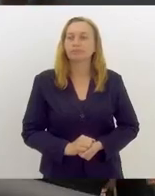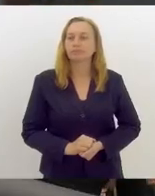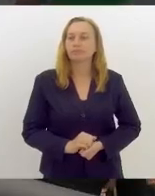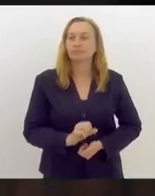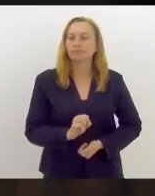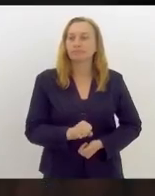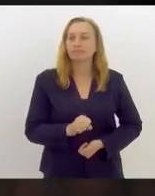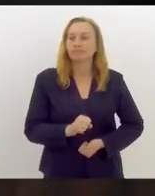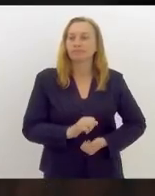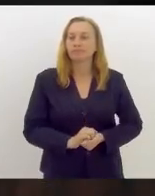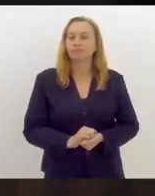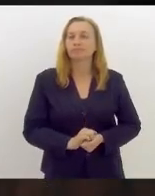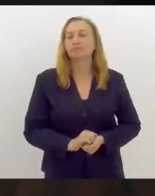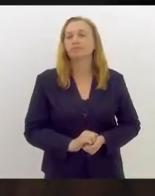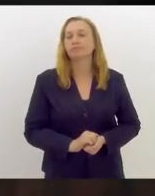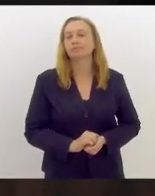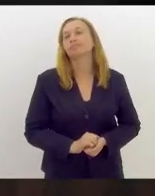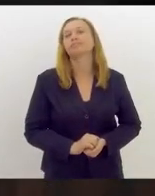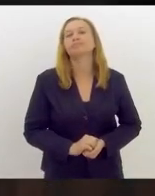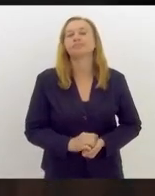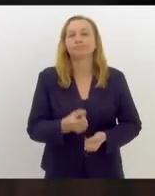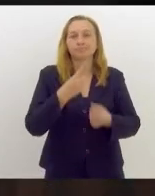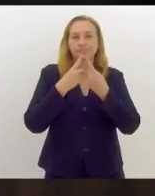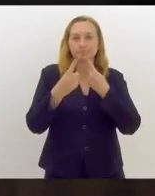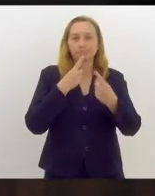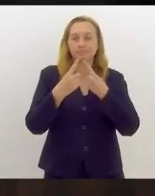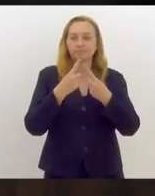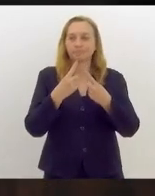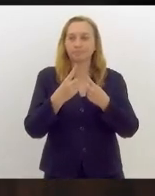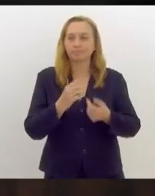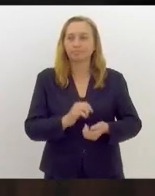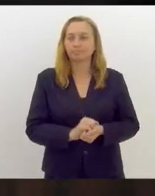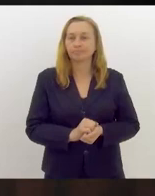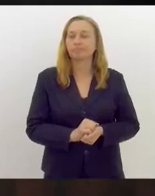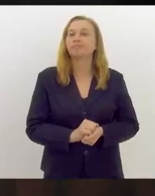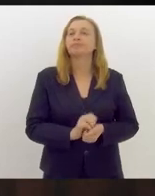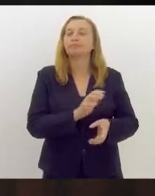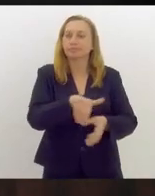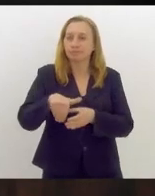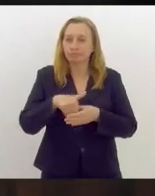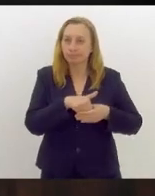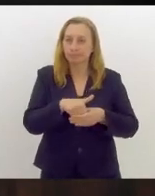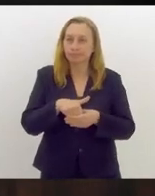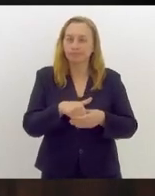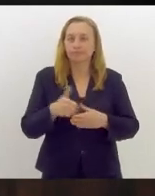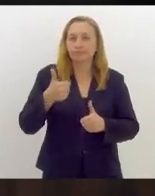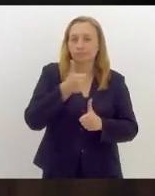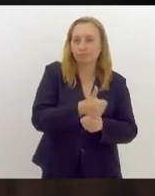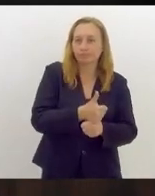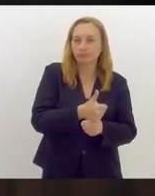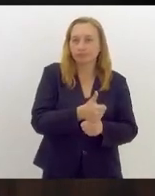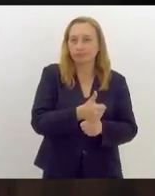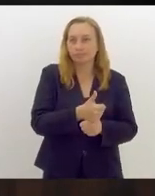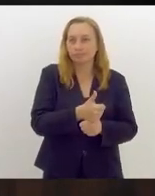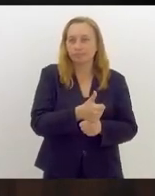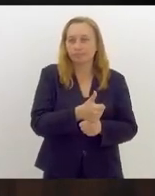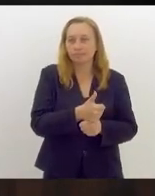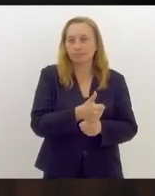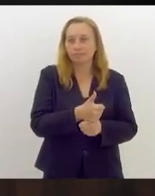com os pareceres emitidos em discussão em votação o substitutivo